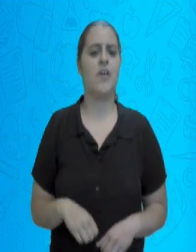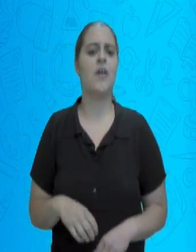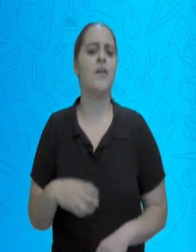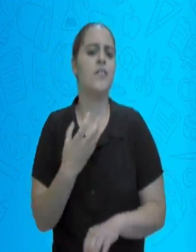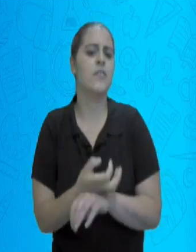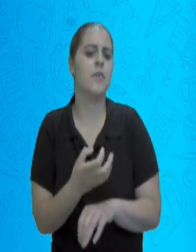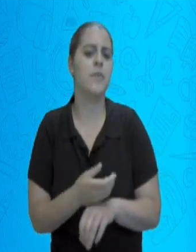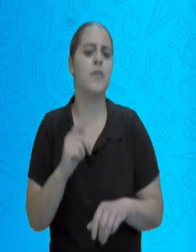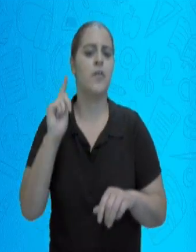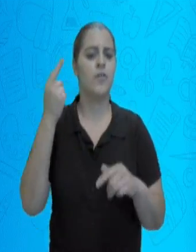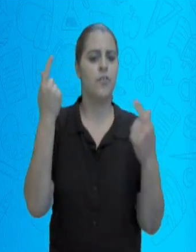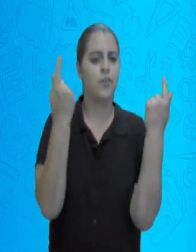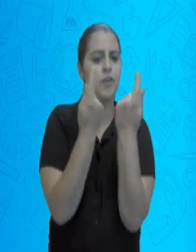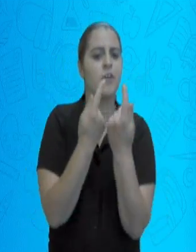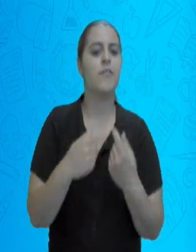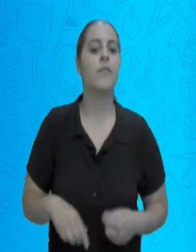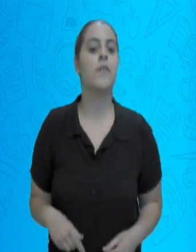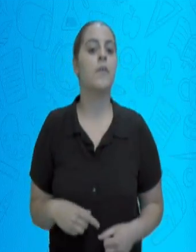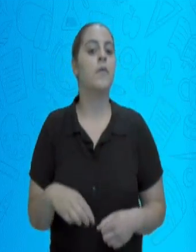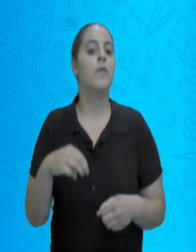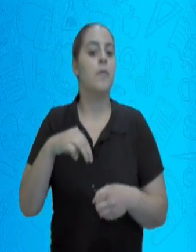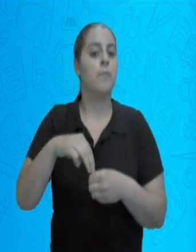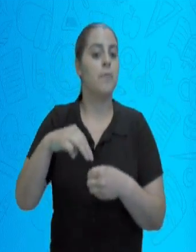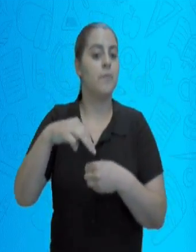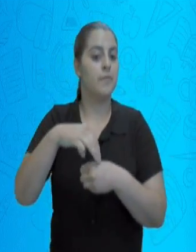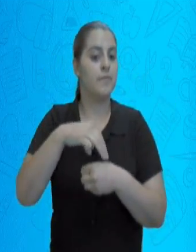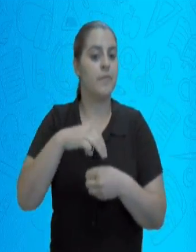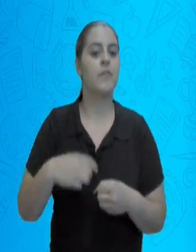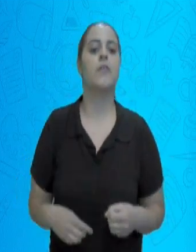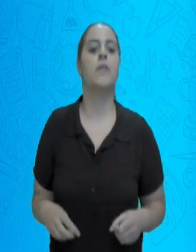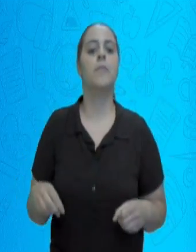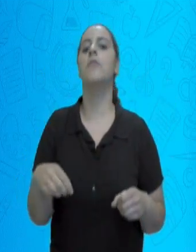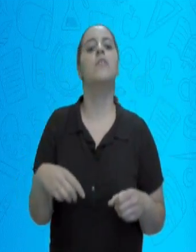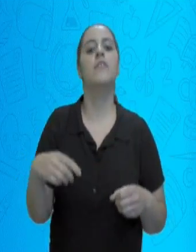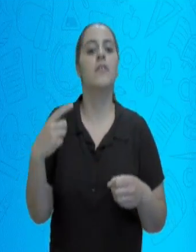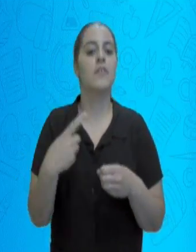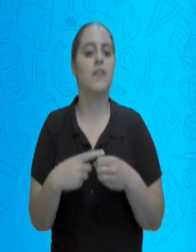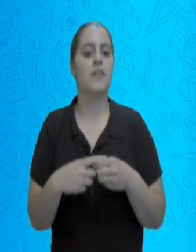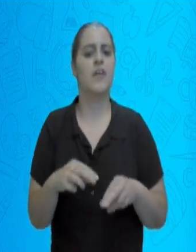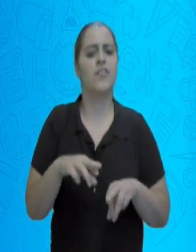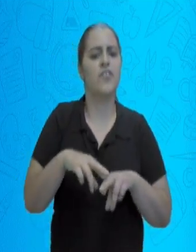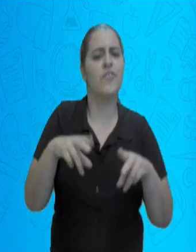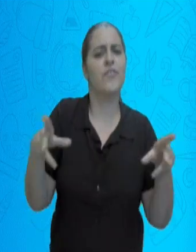os temas, municípios e cidades. Vamos conhecer a diferença?